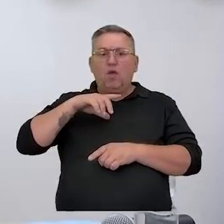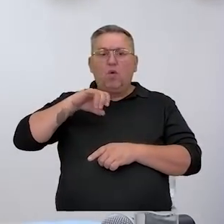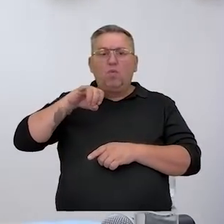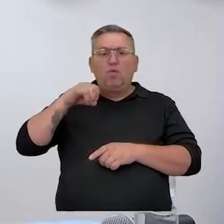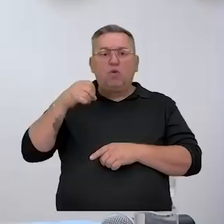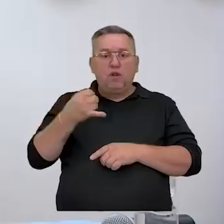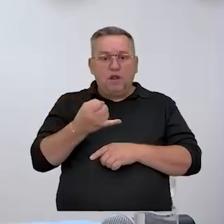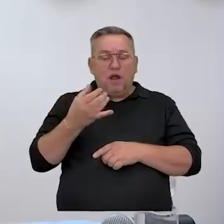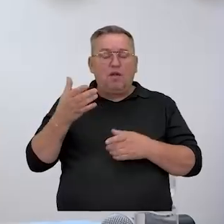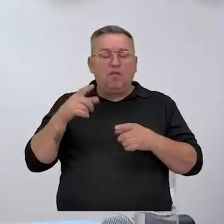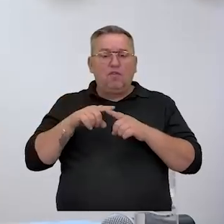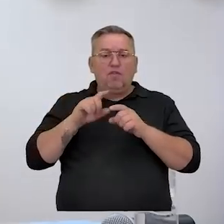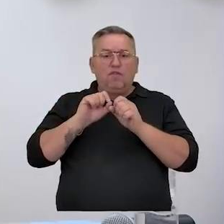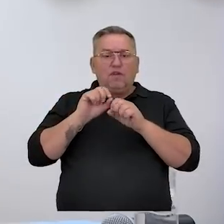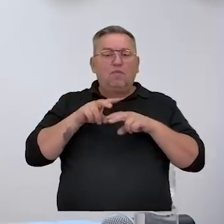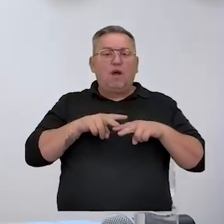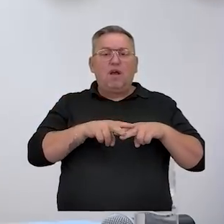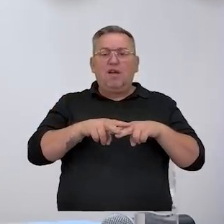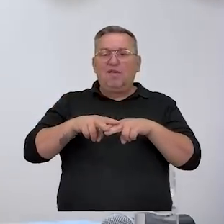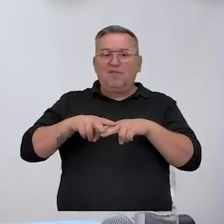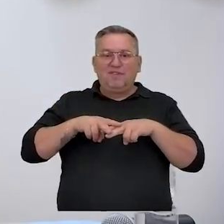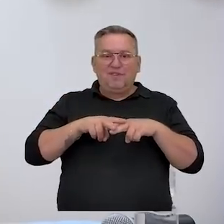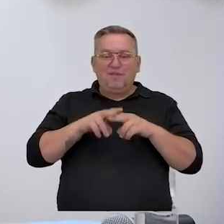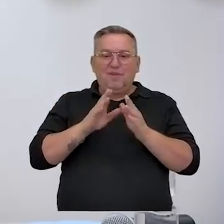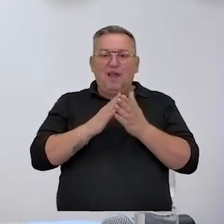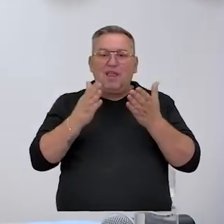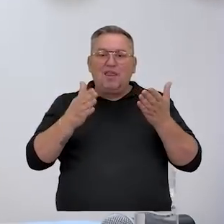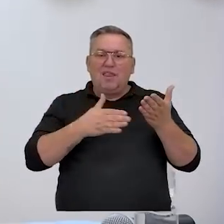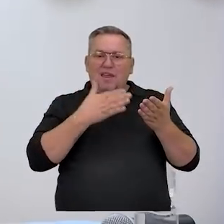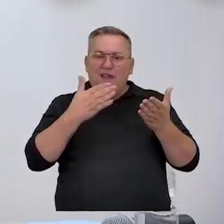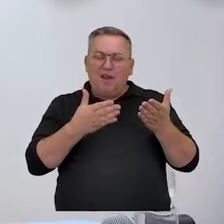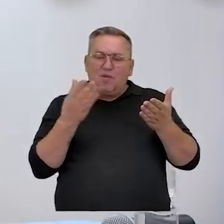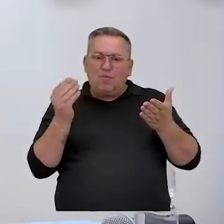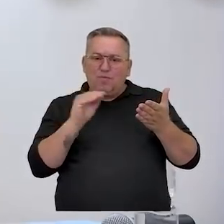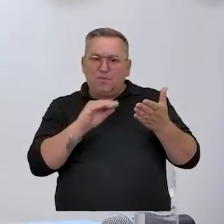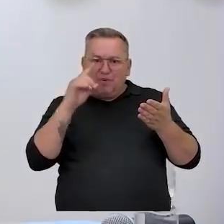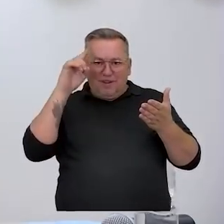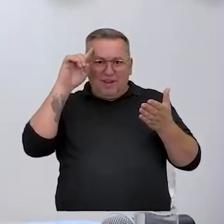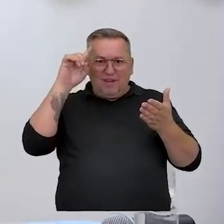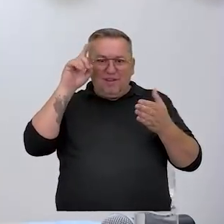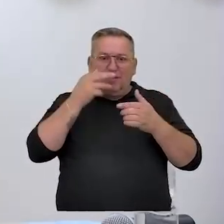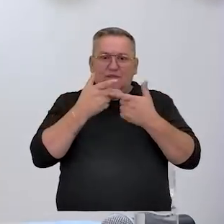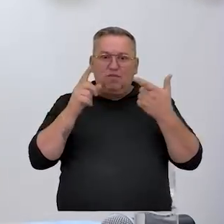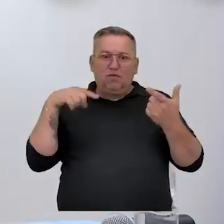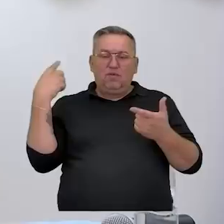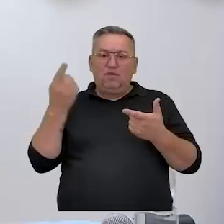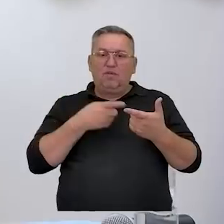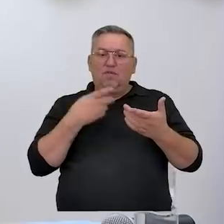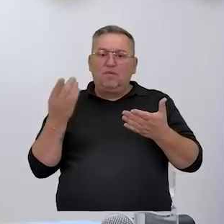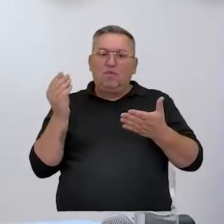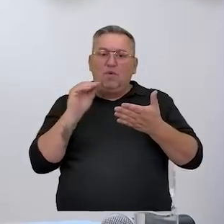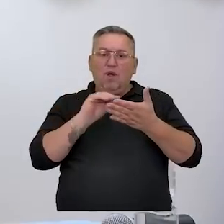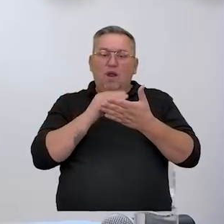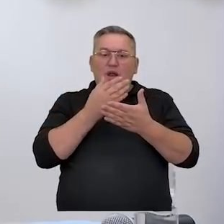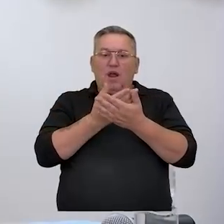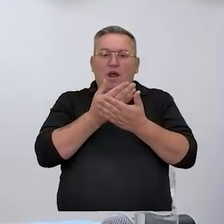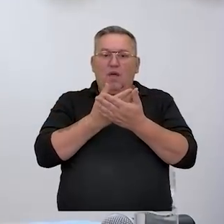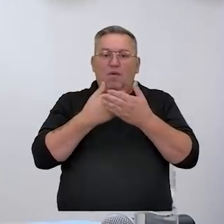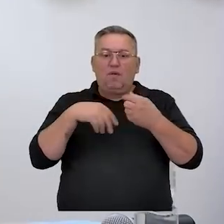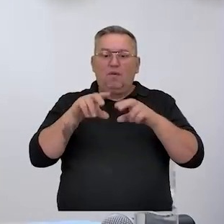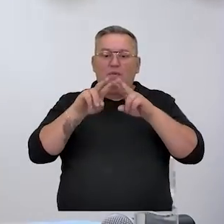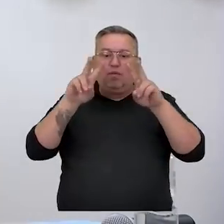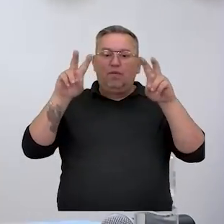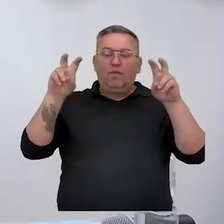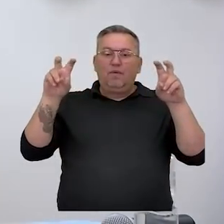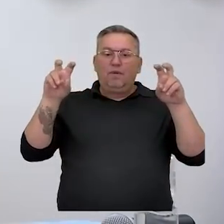de agora fazer alguma revisão. Anota no caderno a data dessa aula, elementos que nós vamos acrescentar à aula. Então, o tema aí